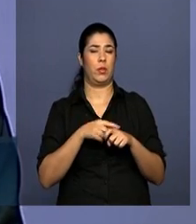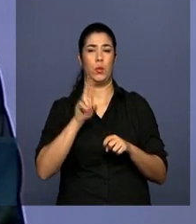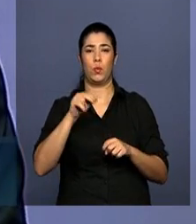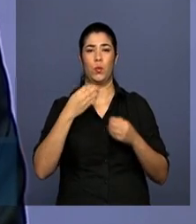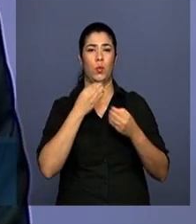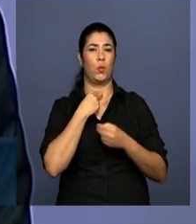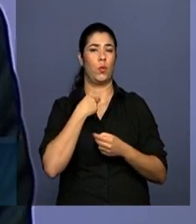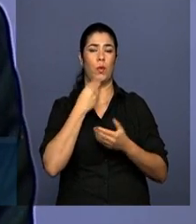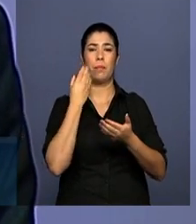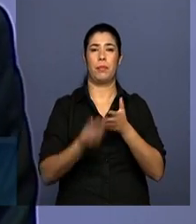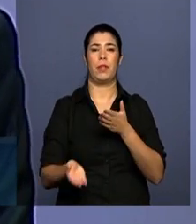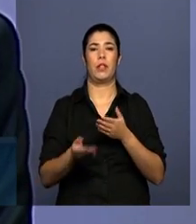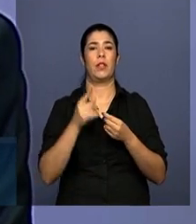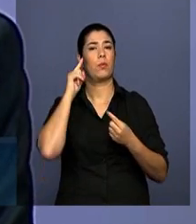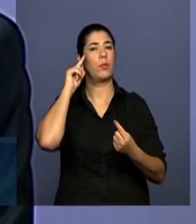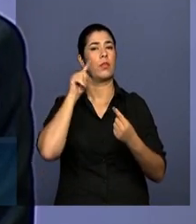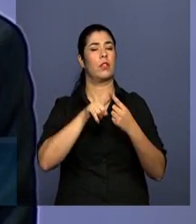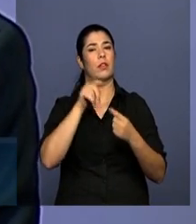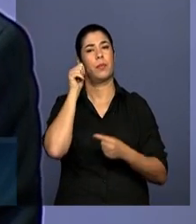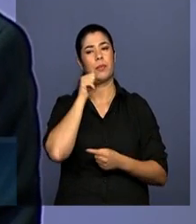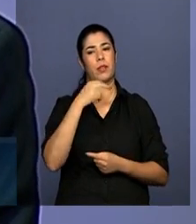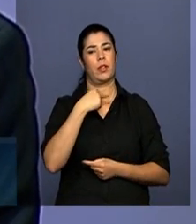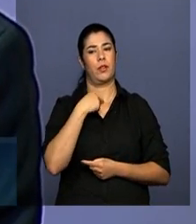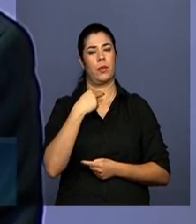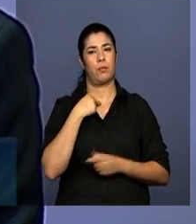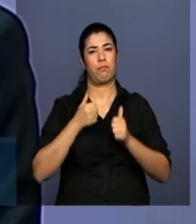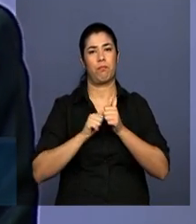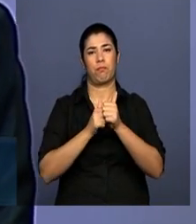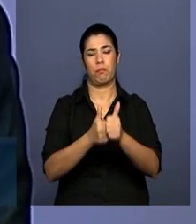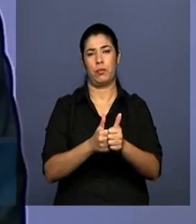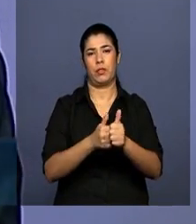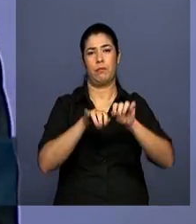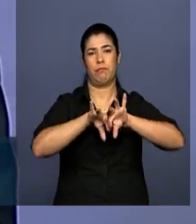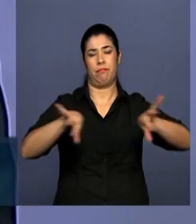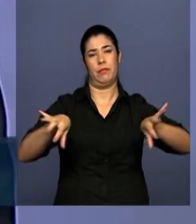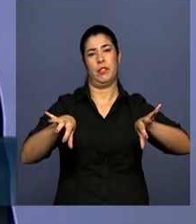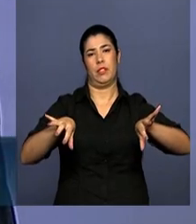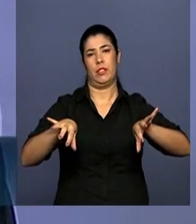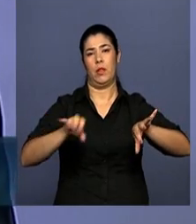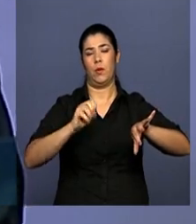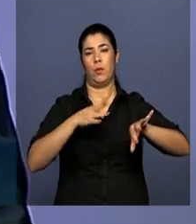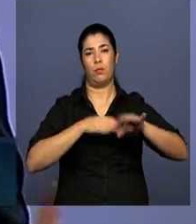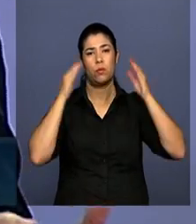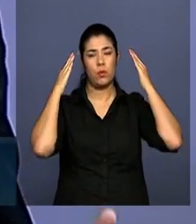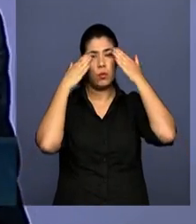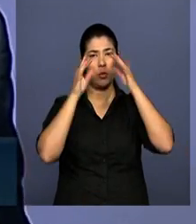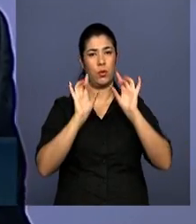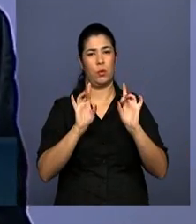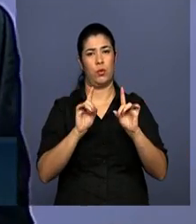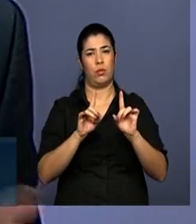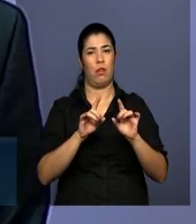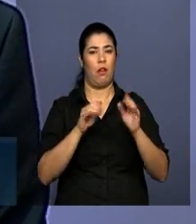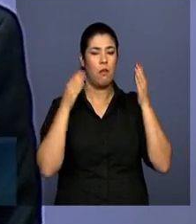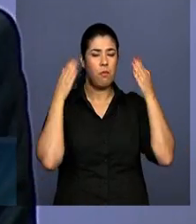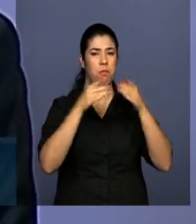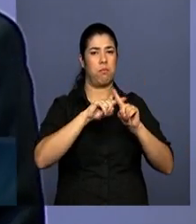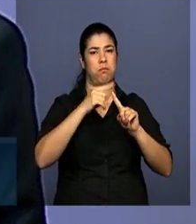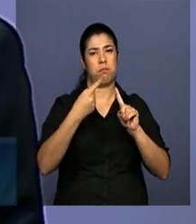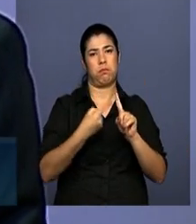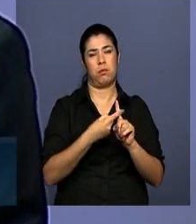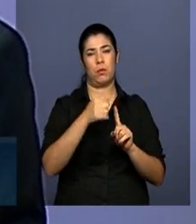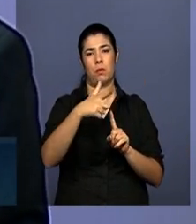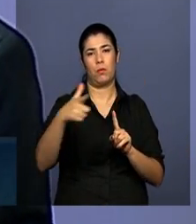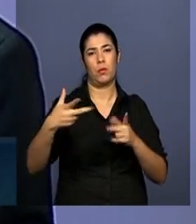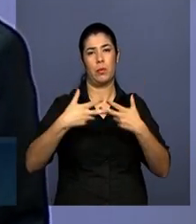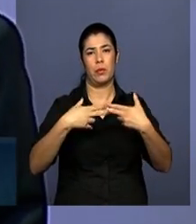perder a perspectiva de que a mulher não pode ser segmentada ou dando prioridade apenas à gravidez ou a uma